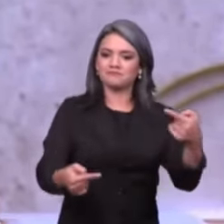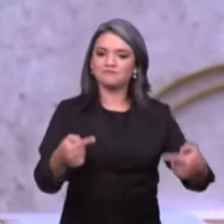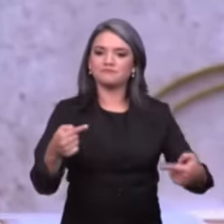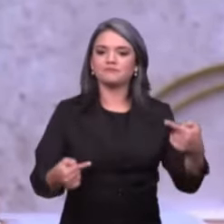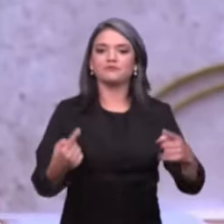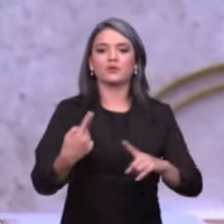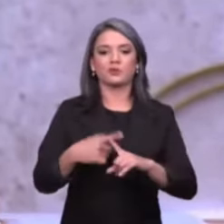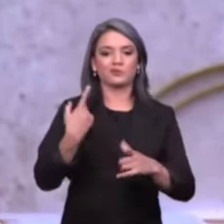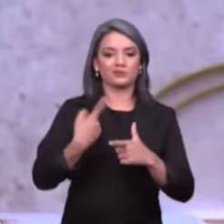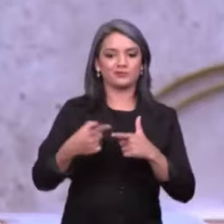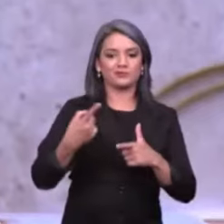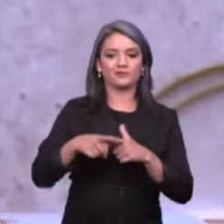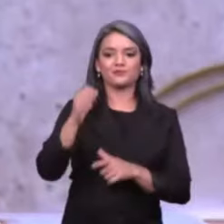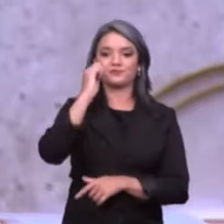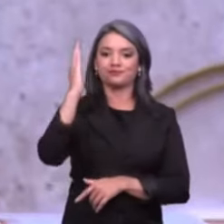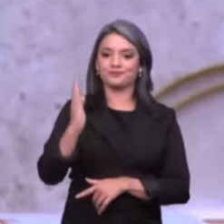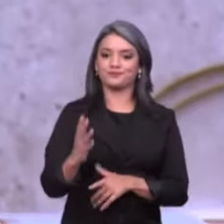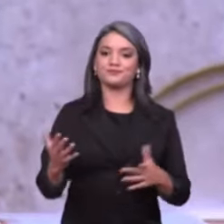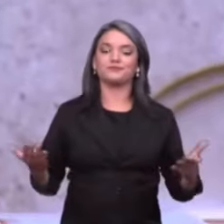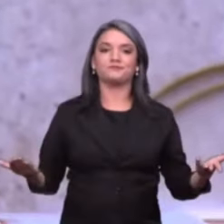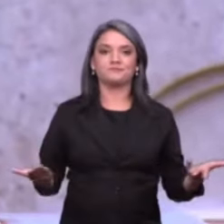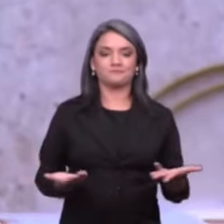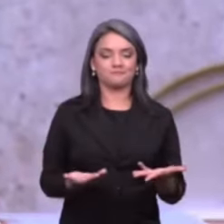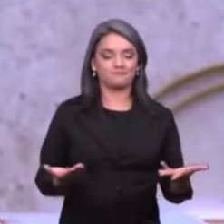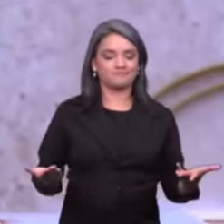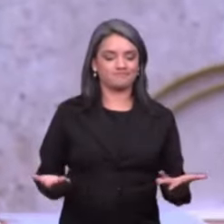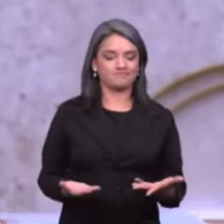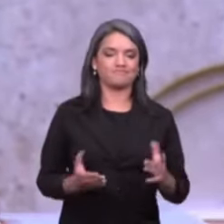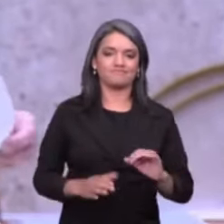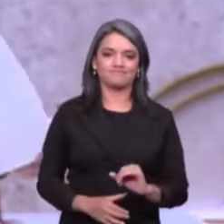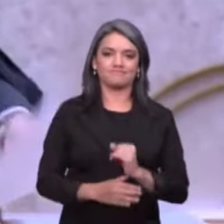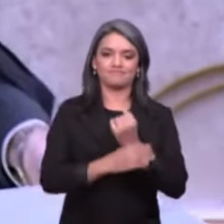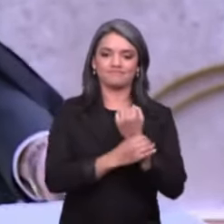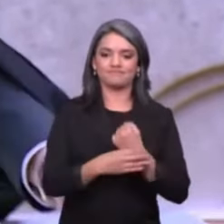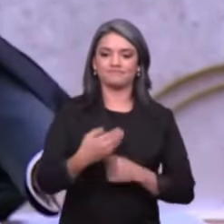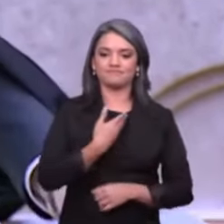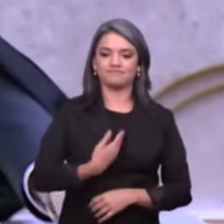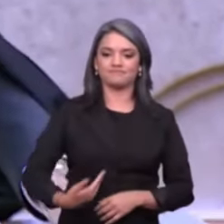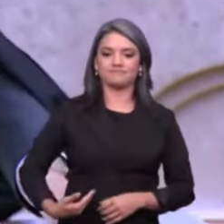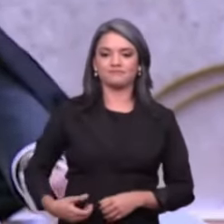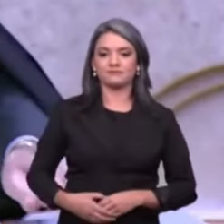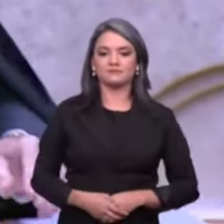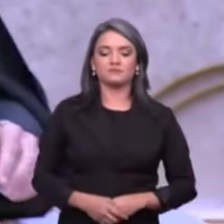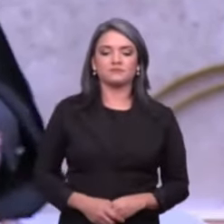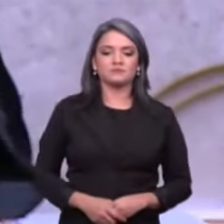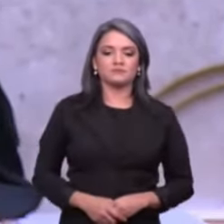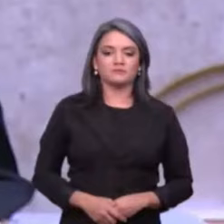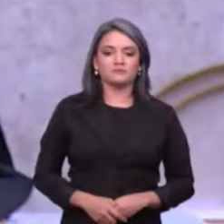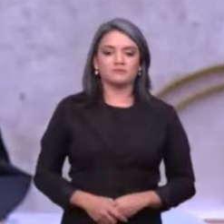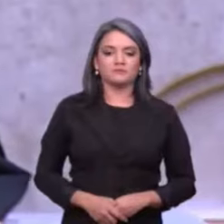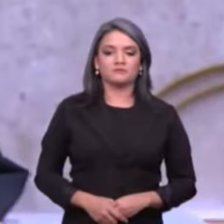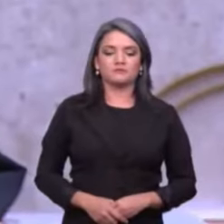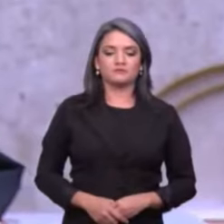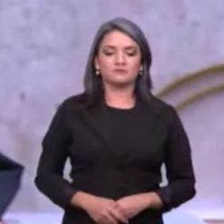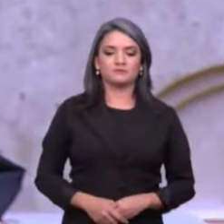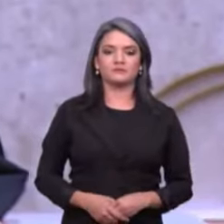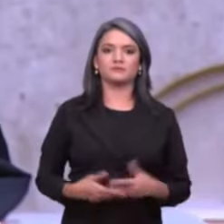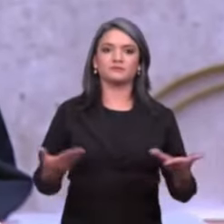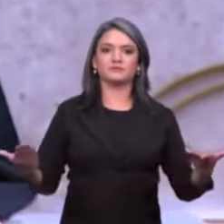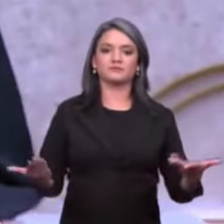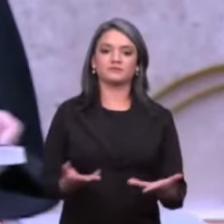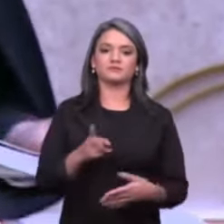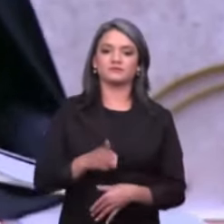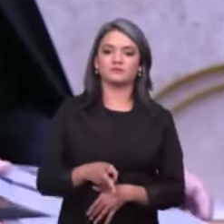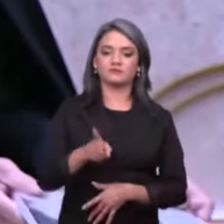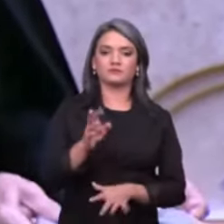questões brasileiras da atualidade, que é a segurança pública. Nós hoje vamos retomar o julgamento